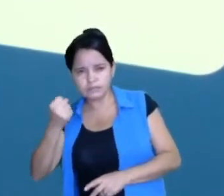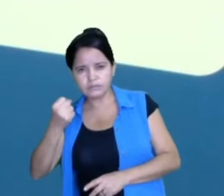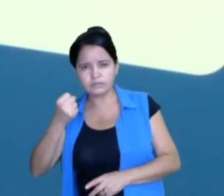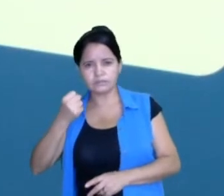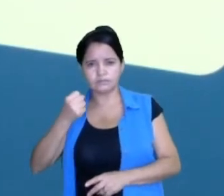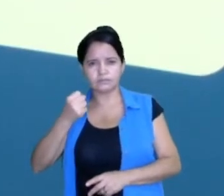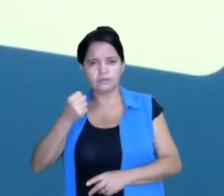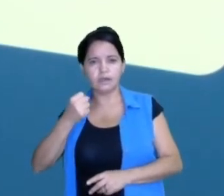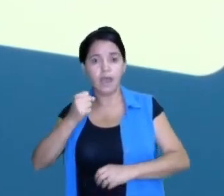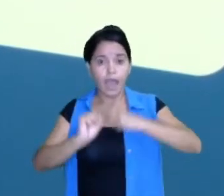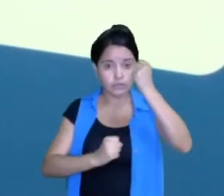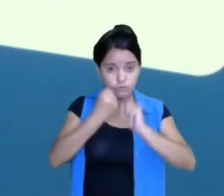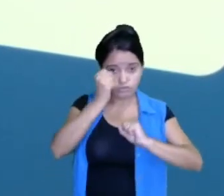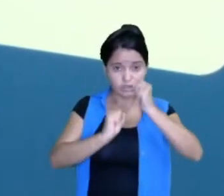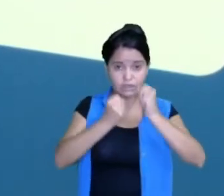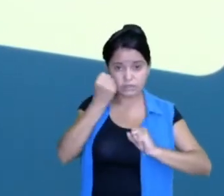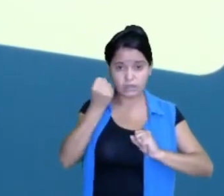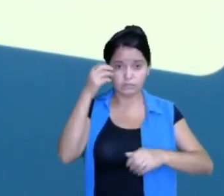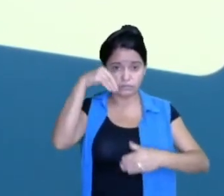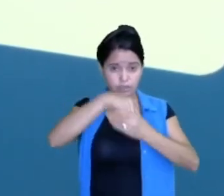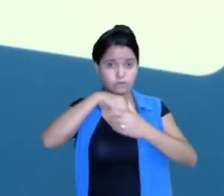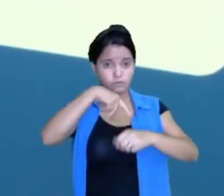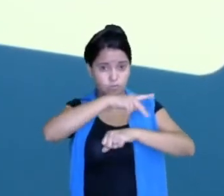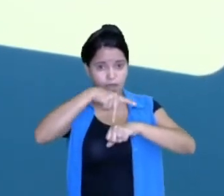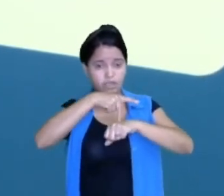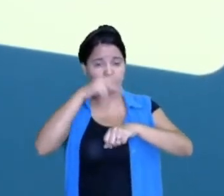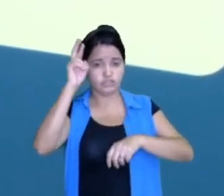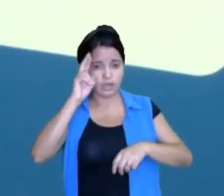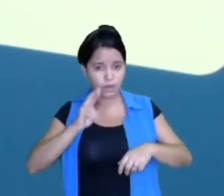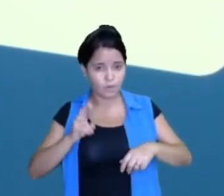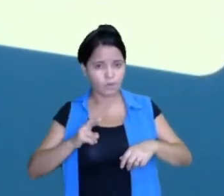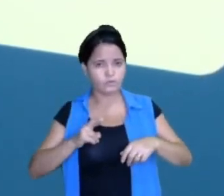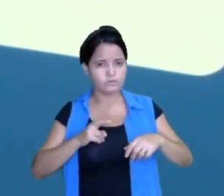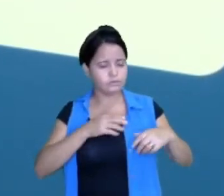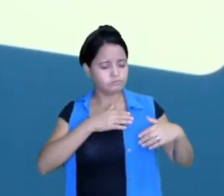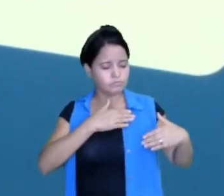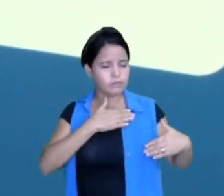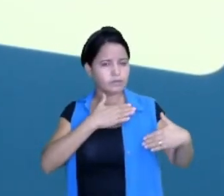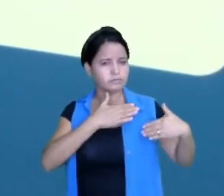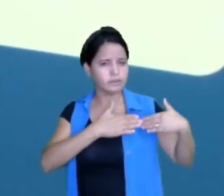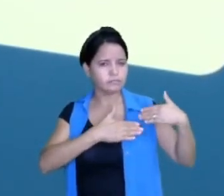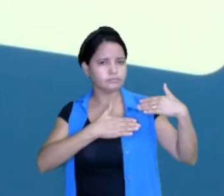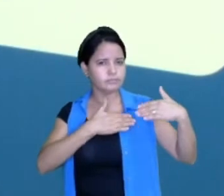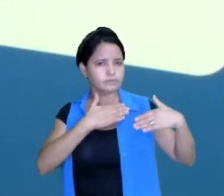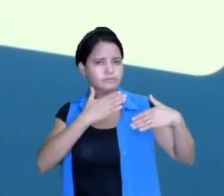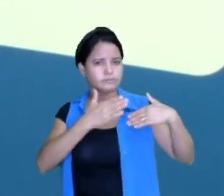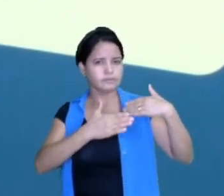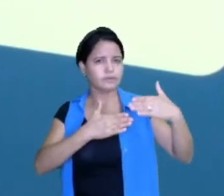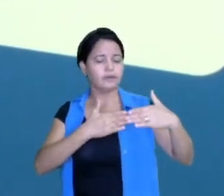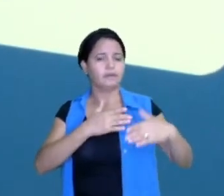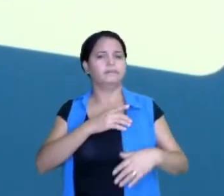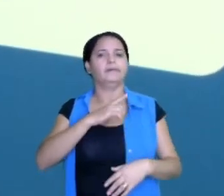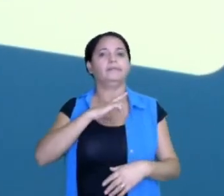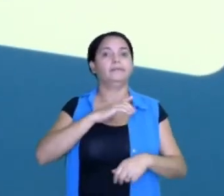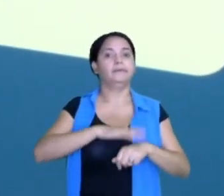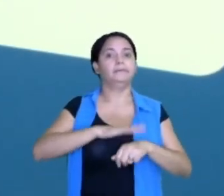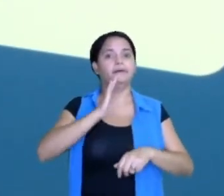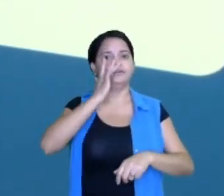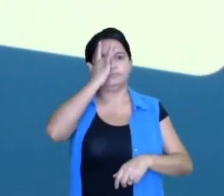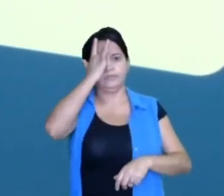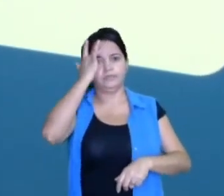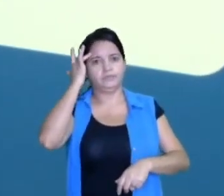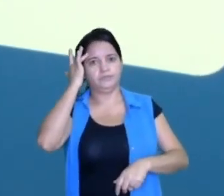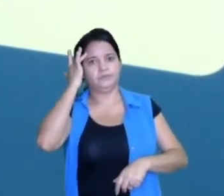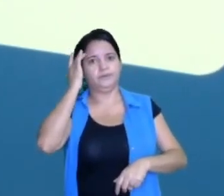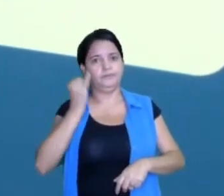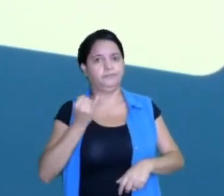forma gradativa, tá? Como eu falei, os grandes sendo beneficiados